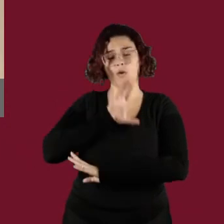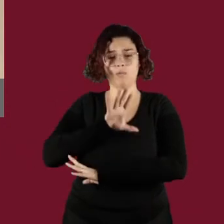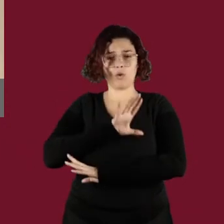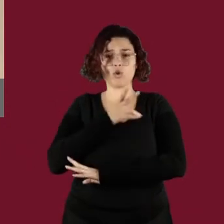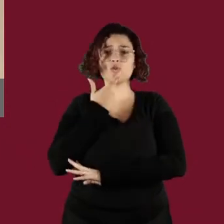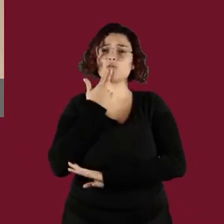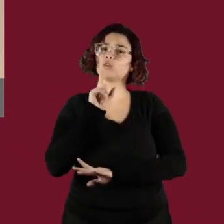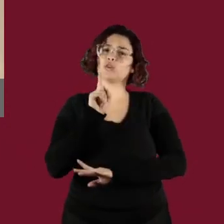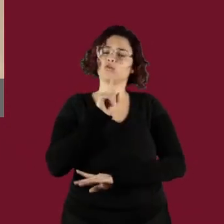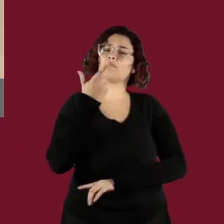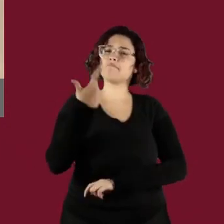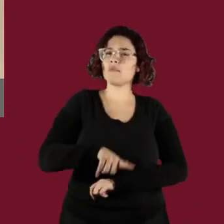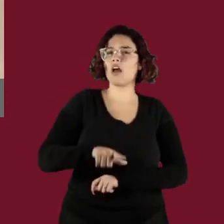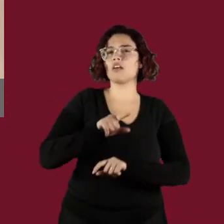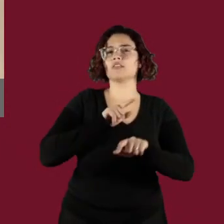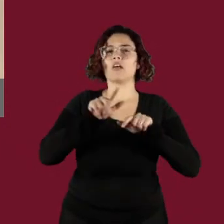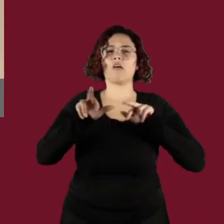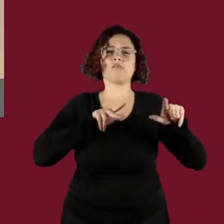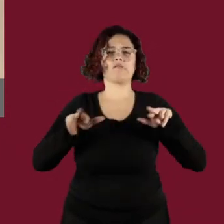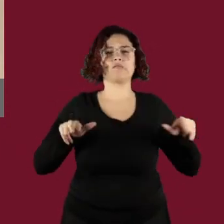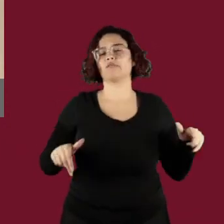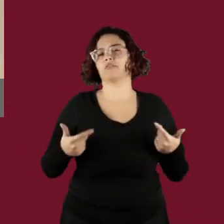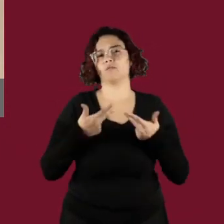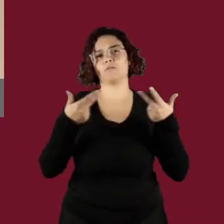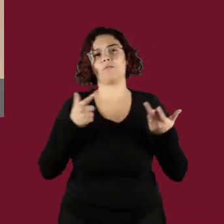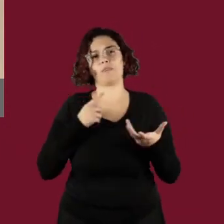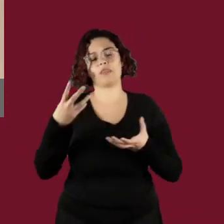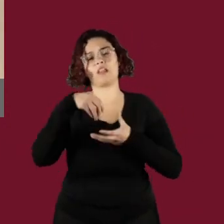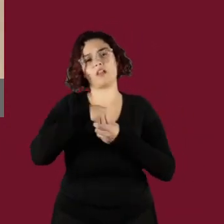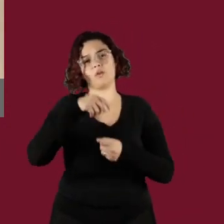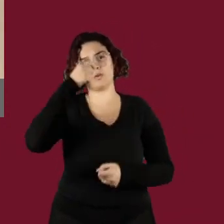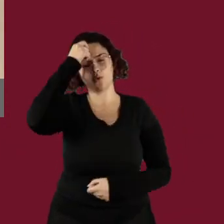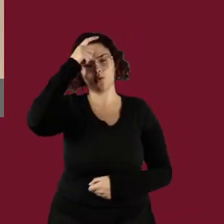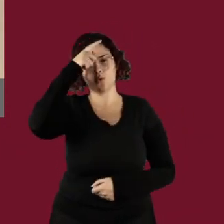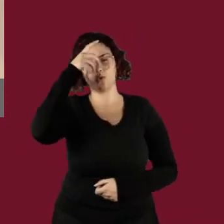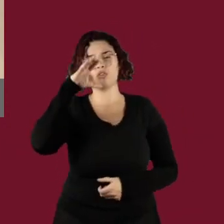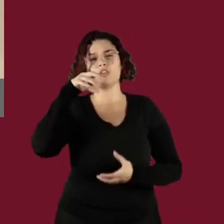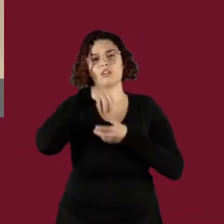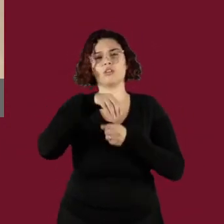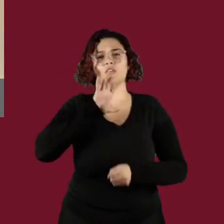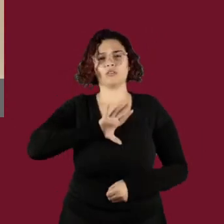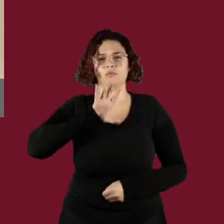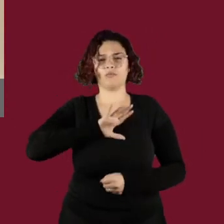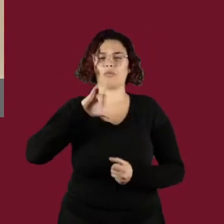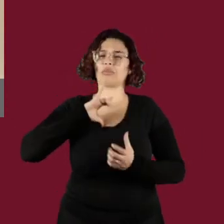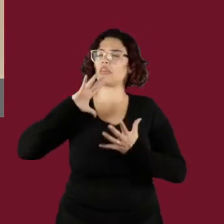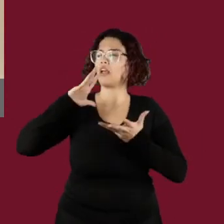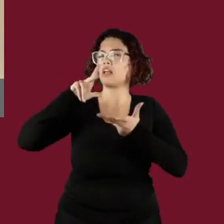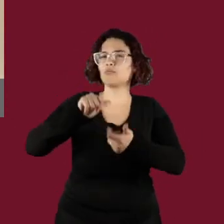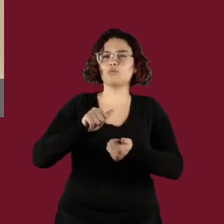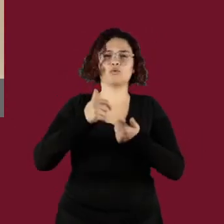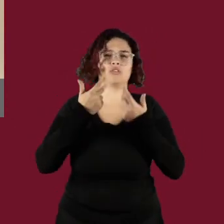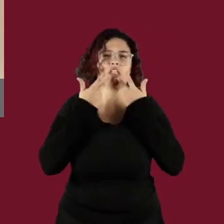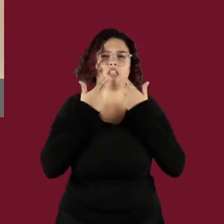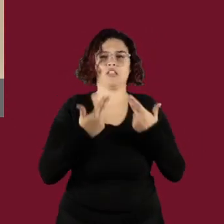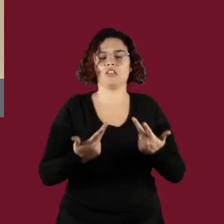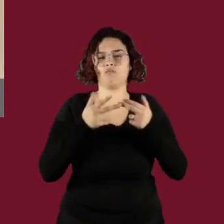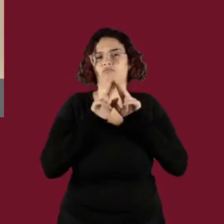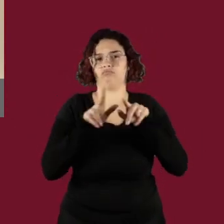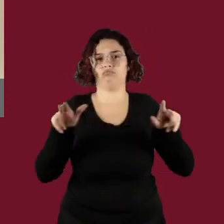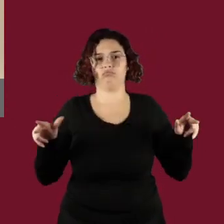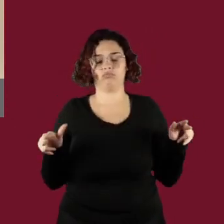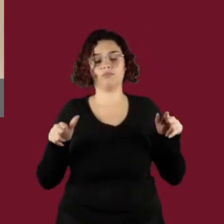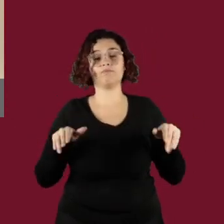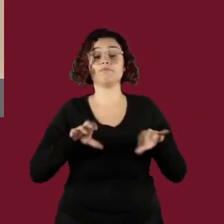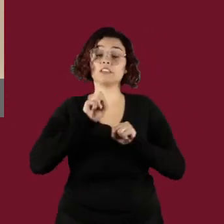Mia Couto diz, são esses mundos que dentro do português têm mundos e línguas diversas, né. Então,